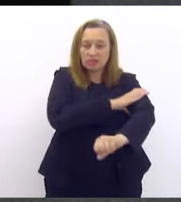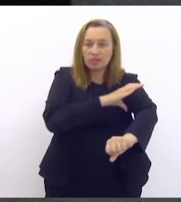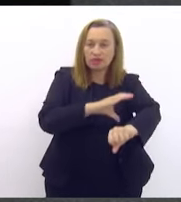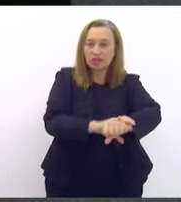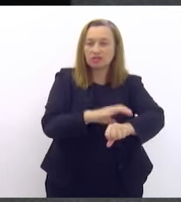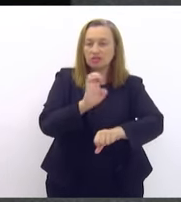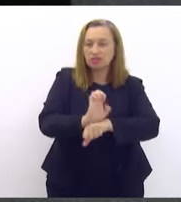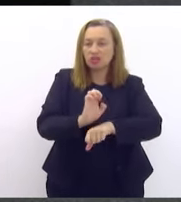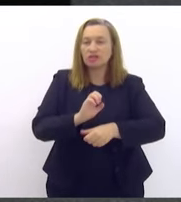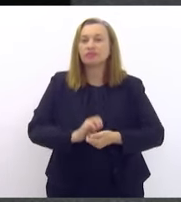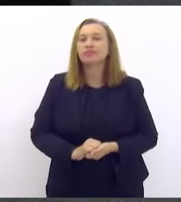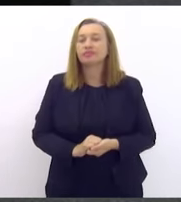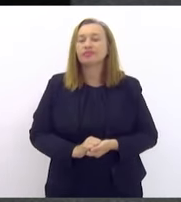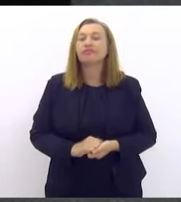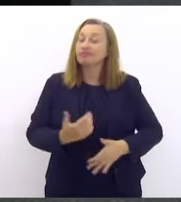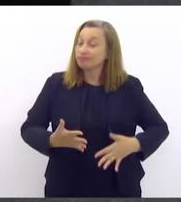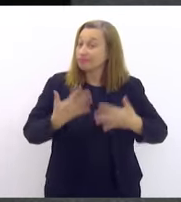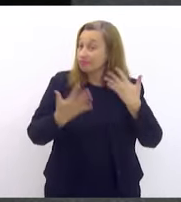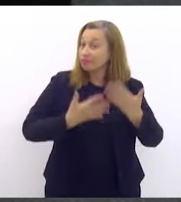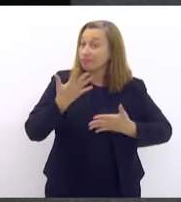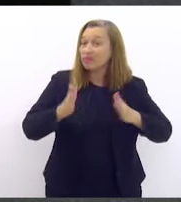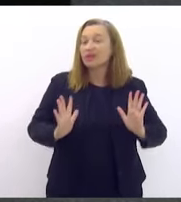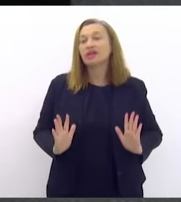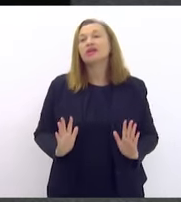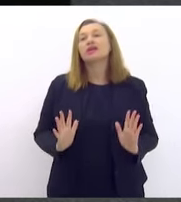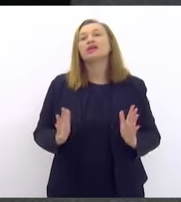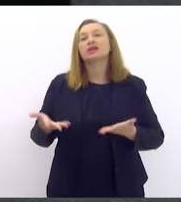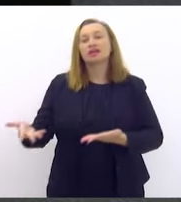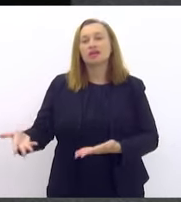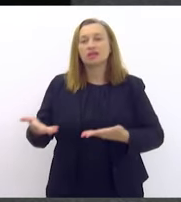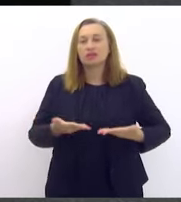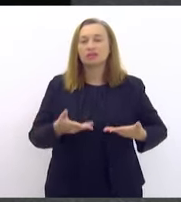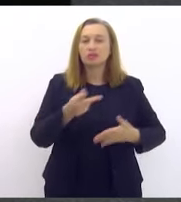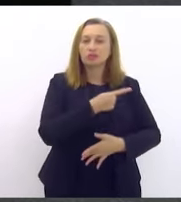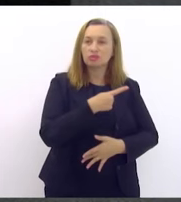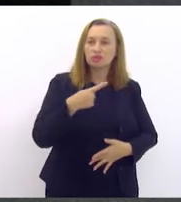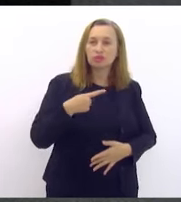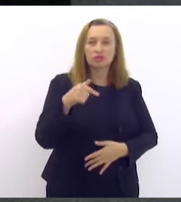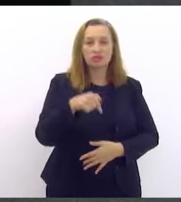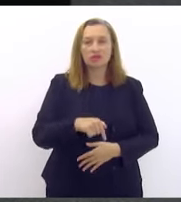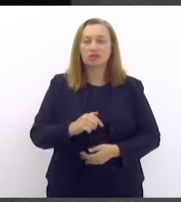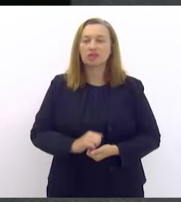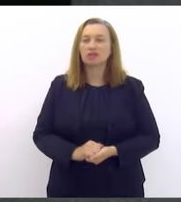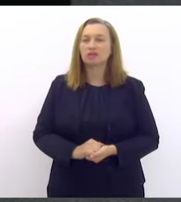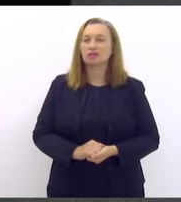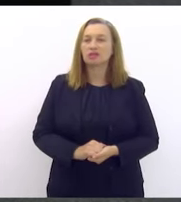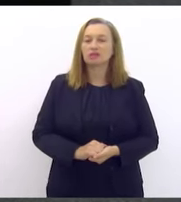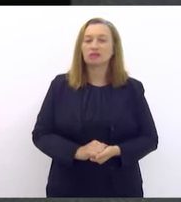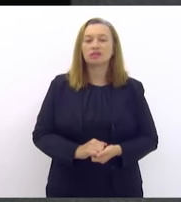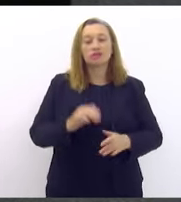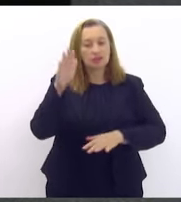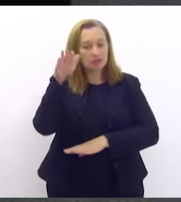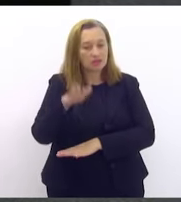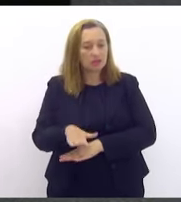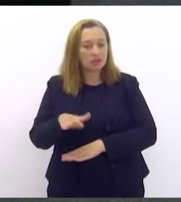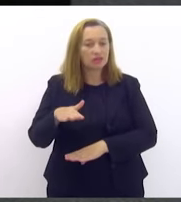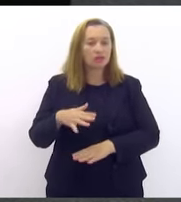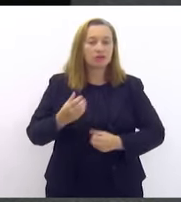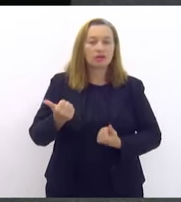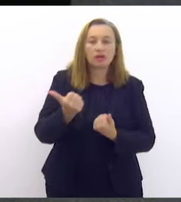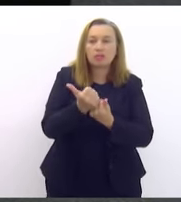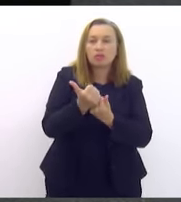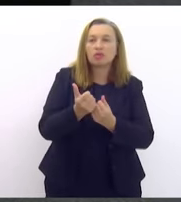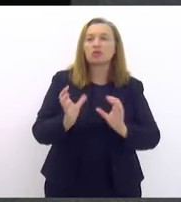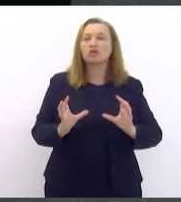nosso Estado. E com muito prazer recebemos esses pastores aqui, que nesta tarde recebeu total apoio